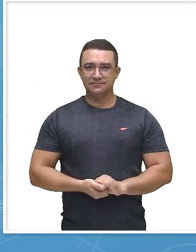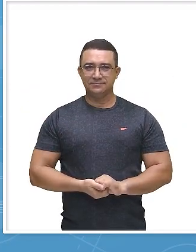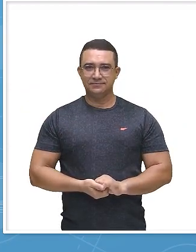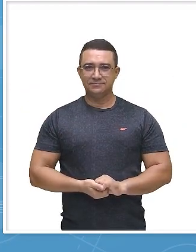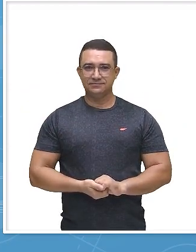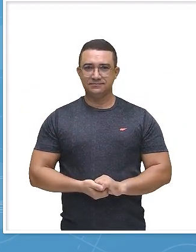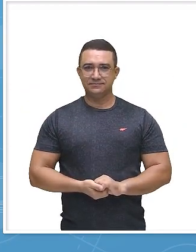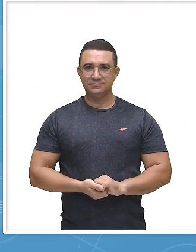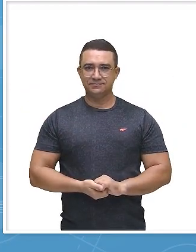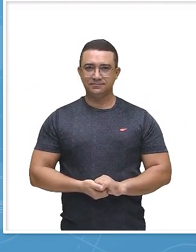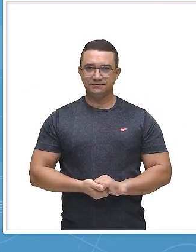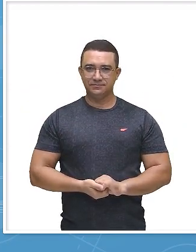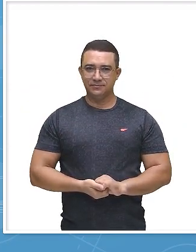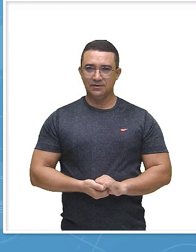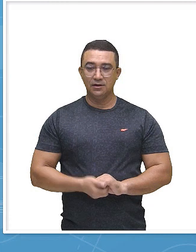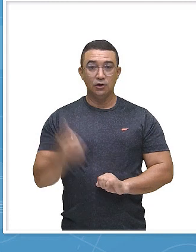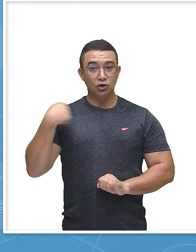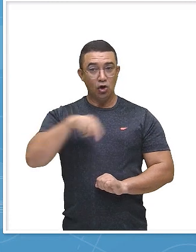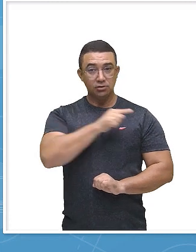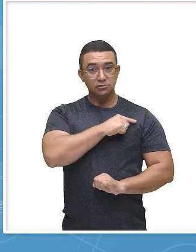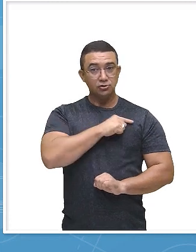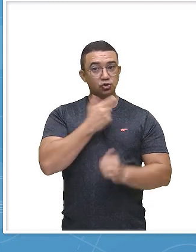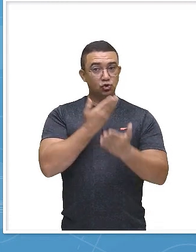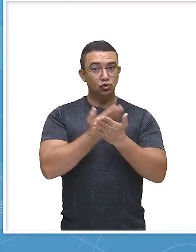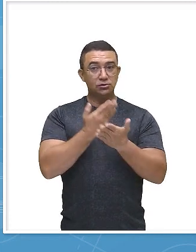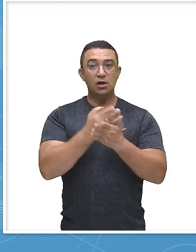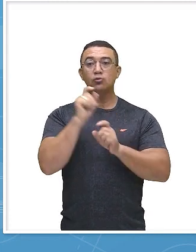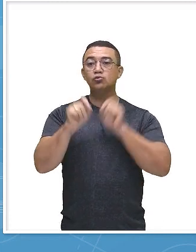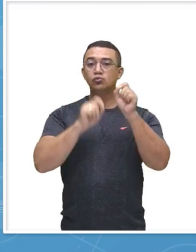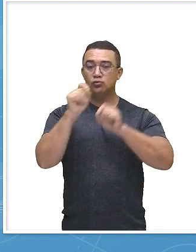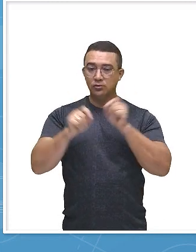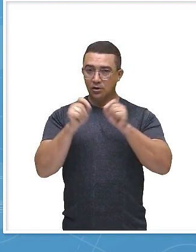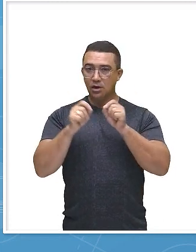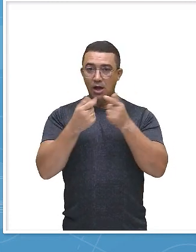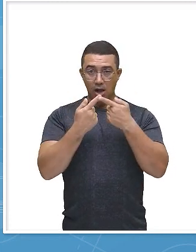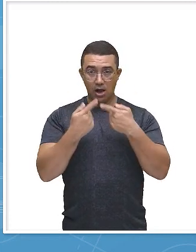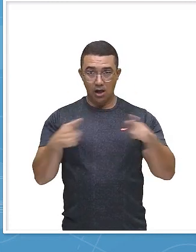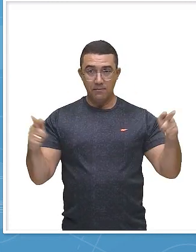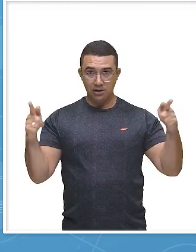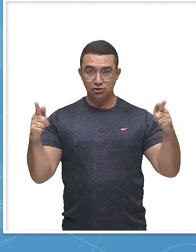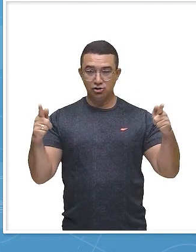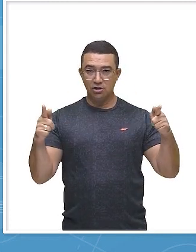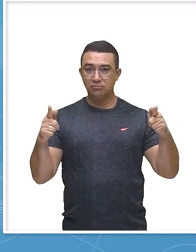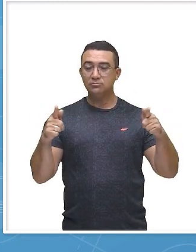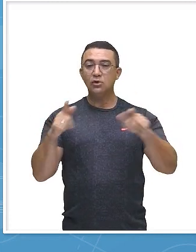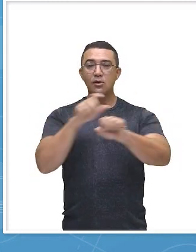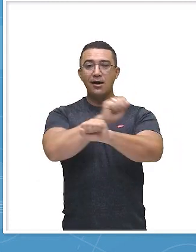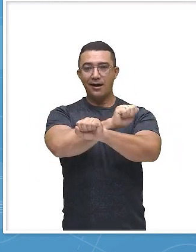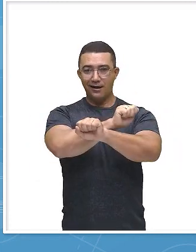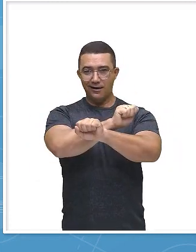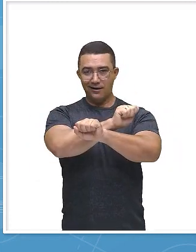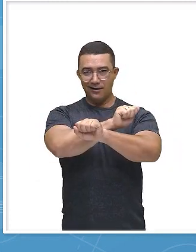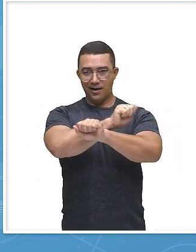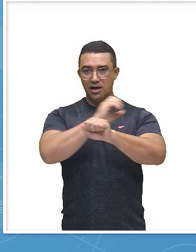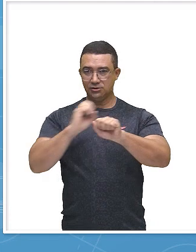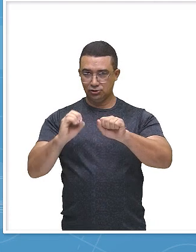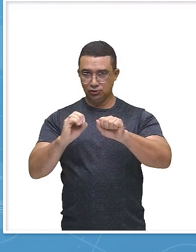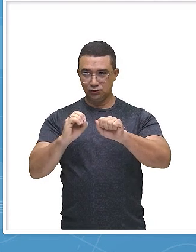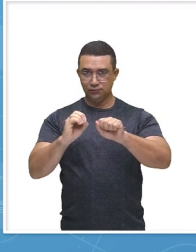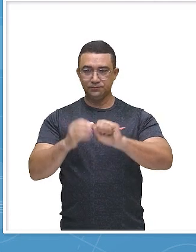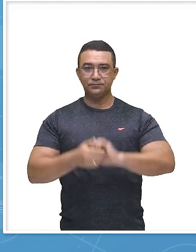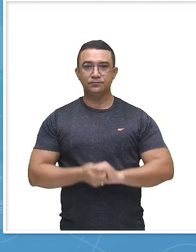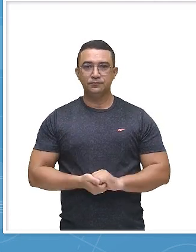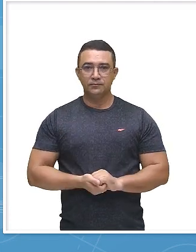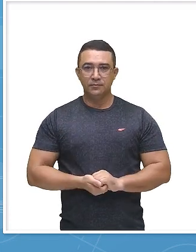Olha aí, gente, nós vamos estudar a classe gramatical conhecida como artigos, né? Nós vamos